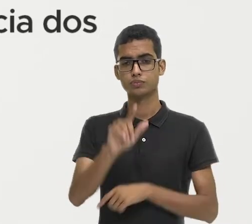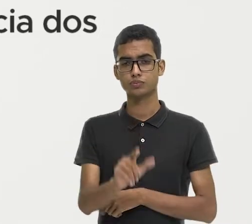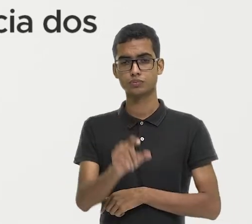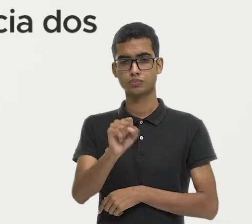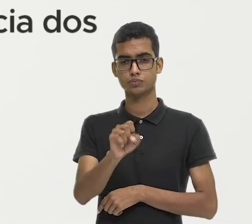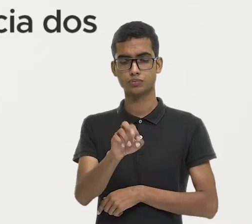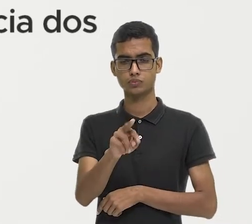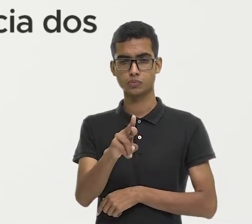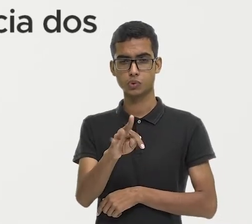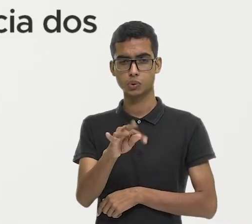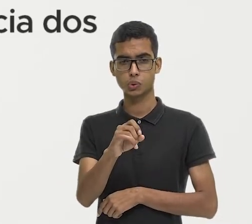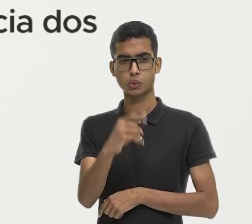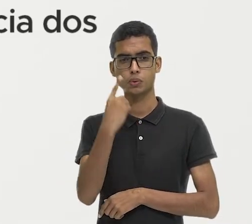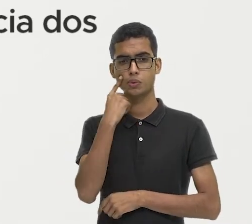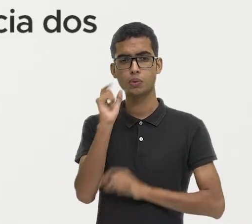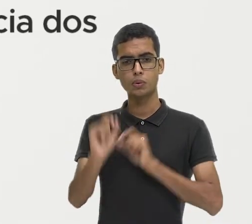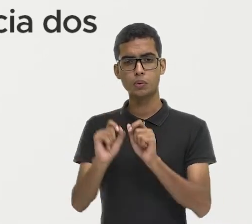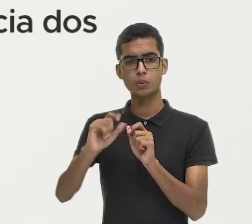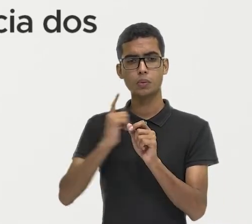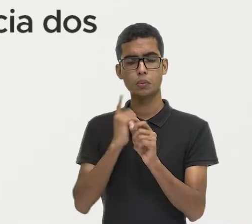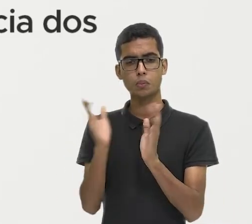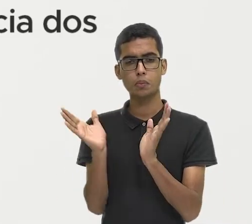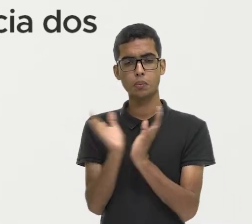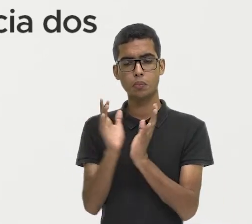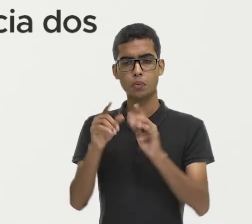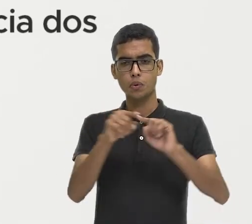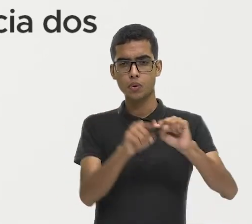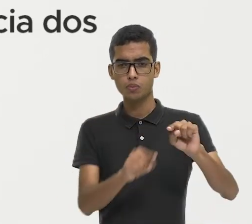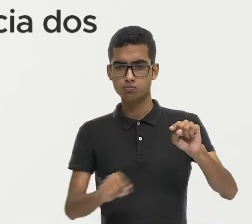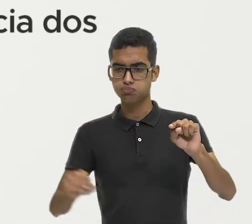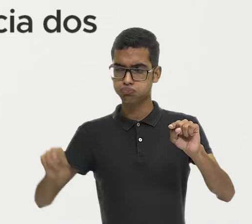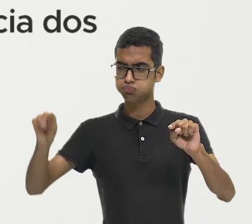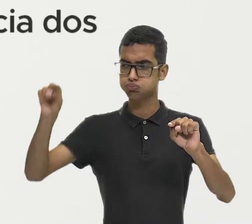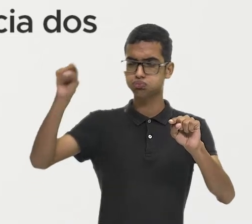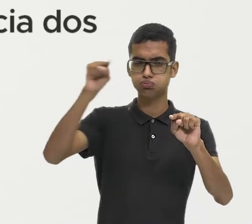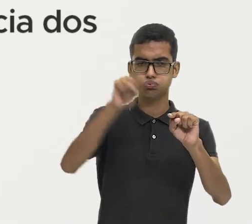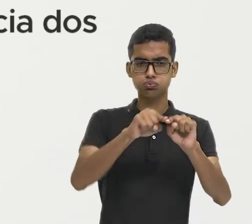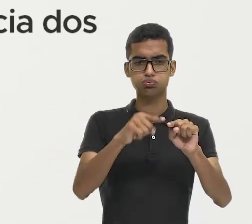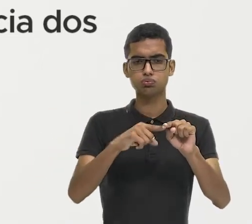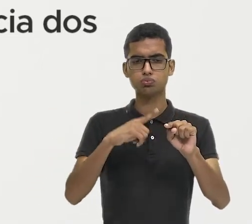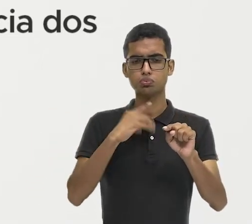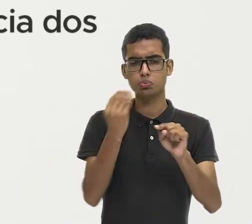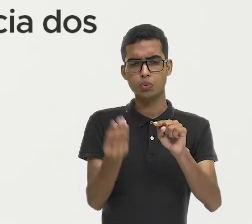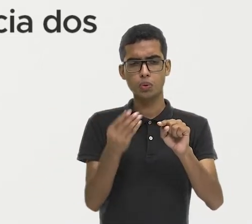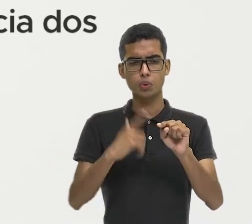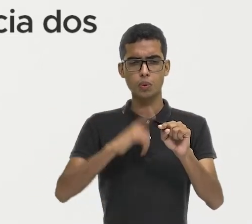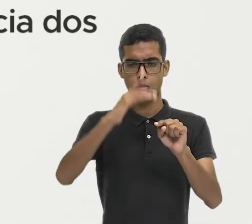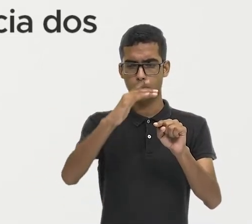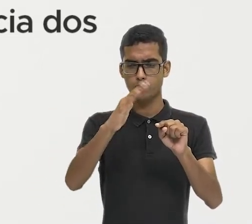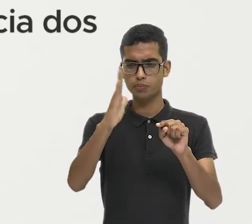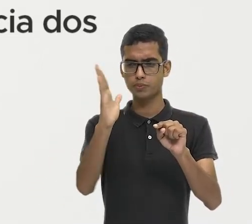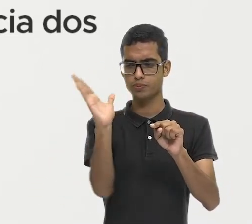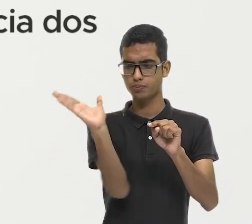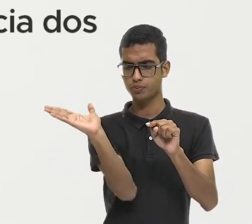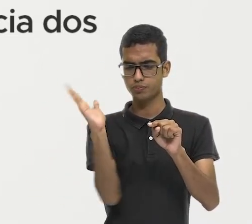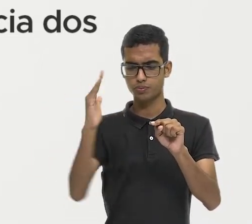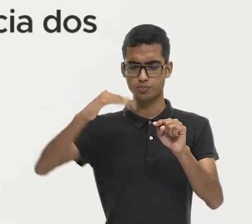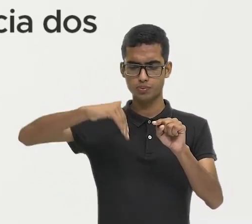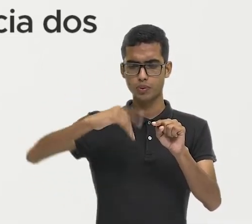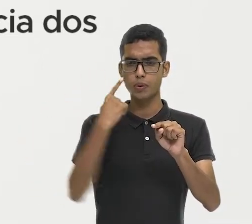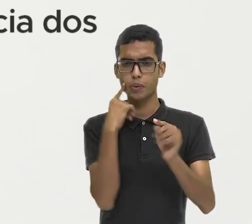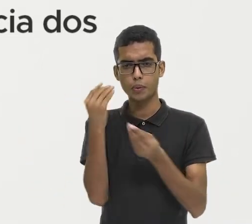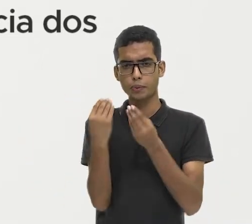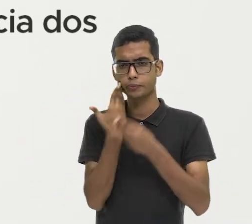Objetivo: expressar as informações em uma circunferência fracionada. Como assim fracionada?